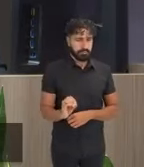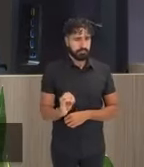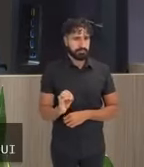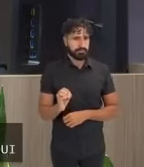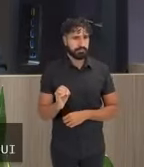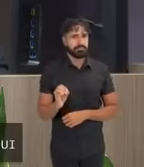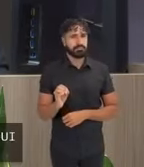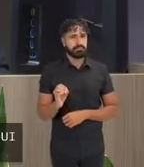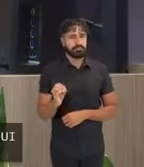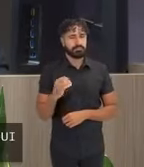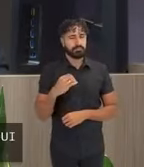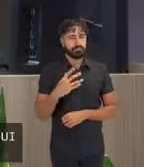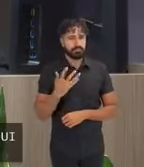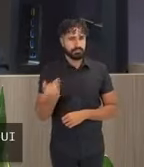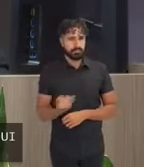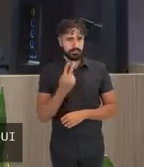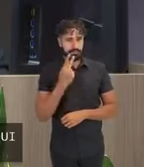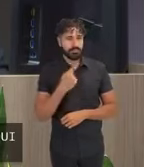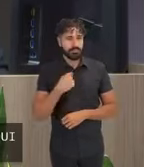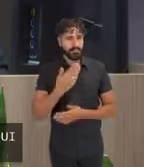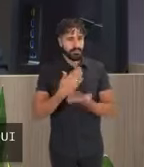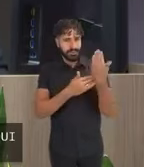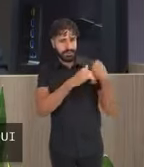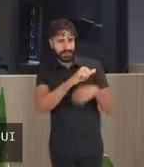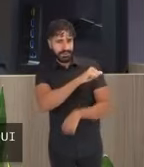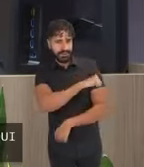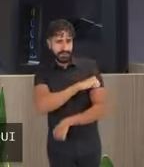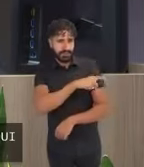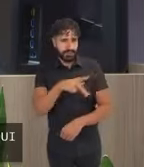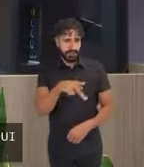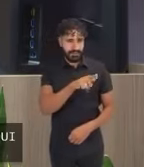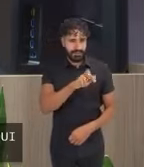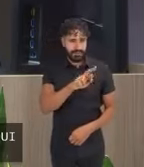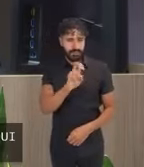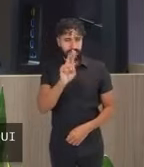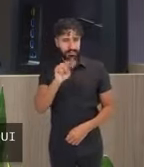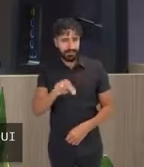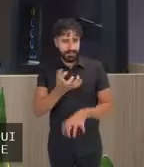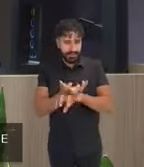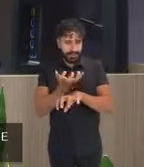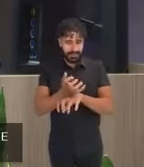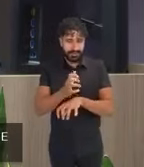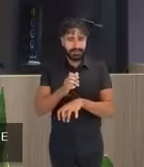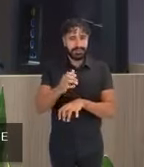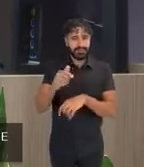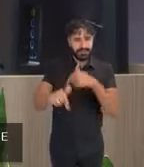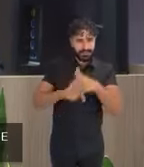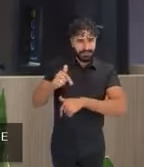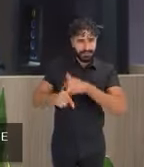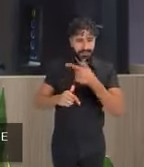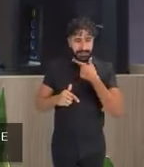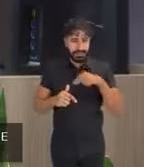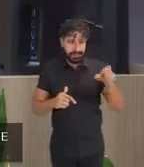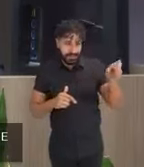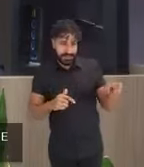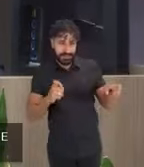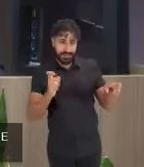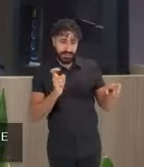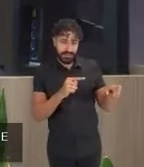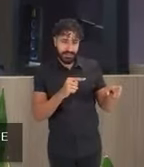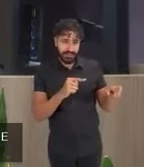que fui aluno do professor Gerson, lá na disciplina de trabalho, e que ele foi que...